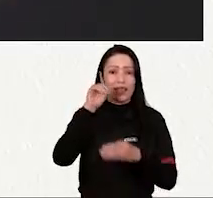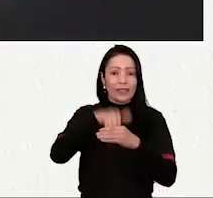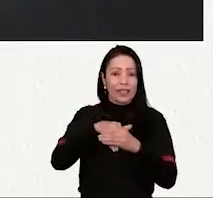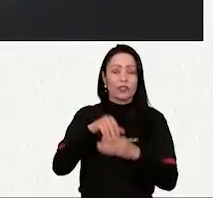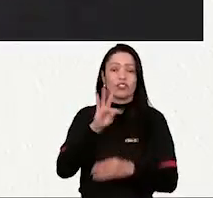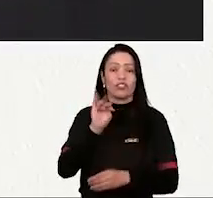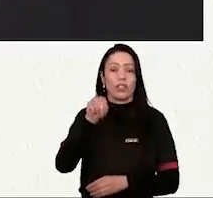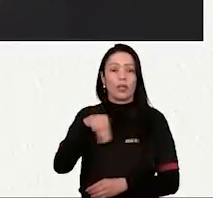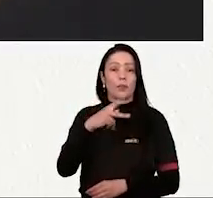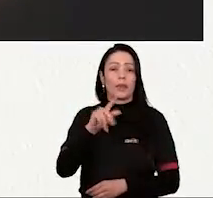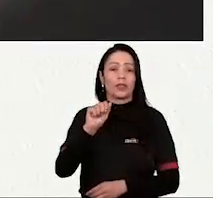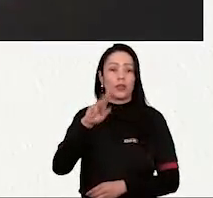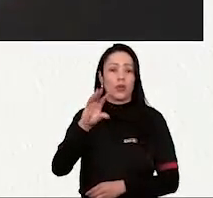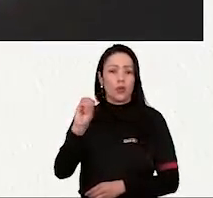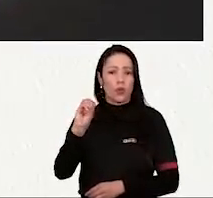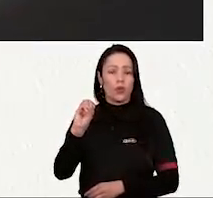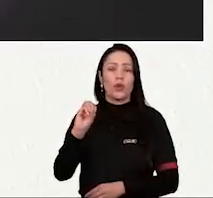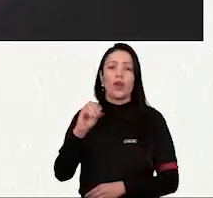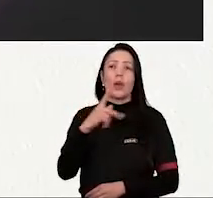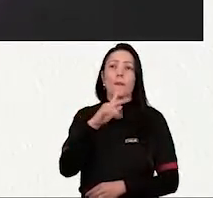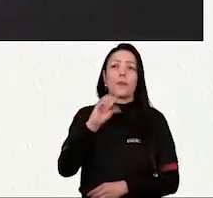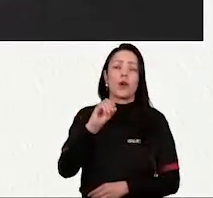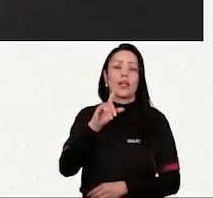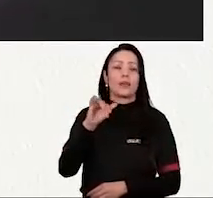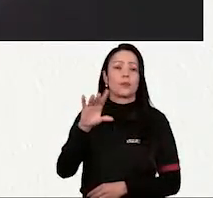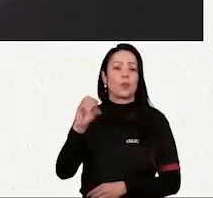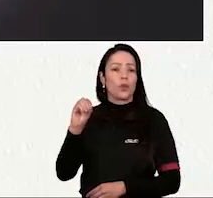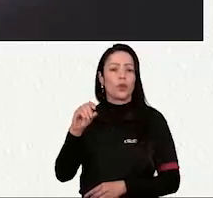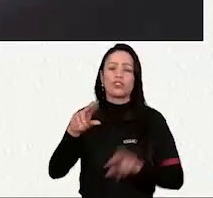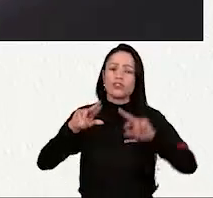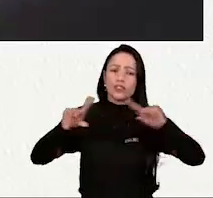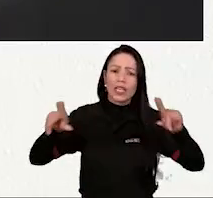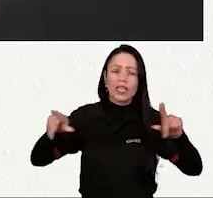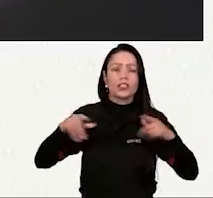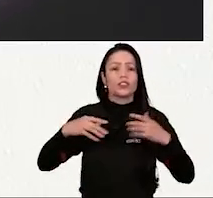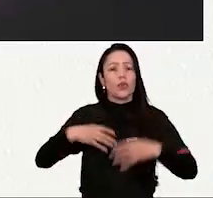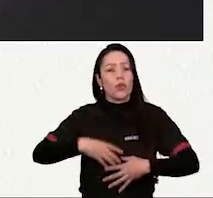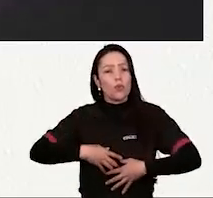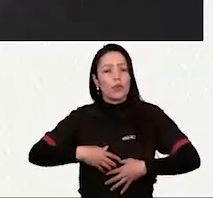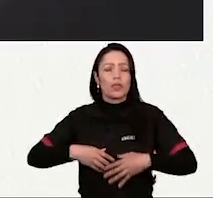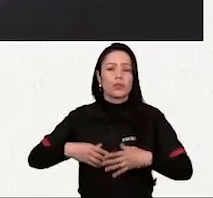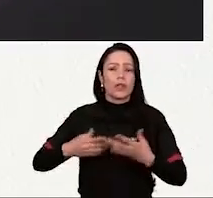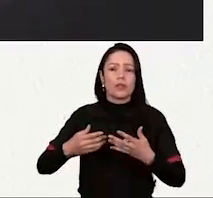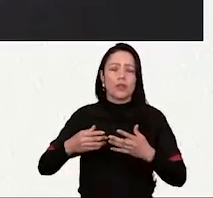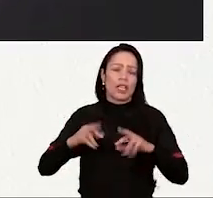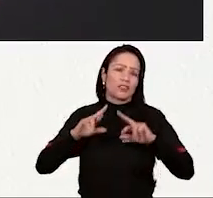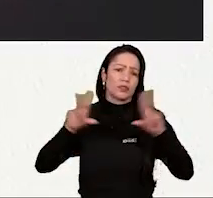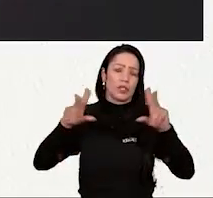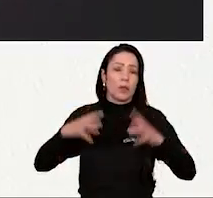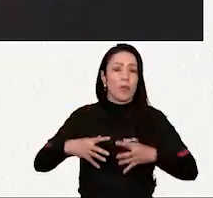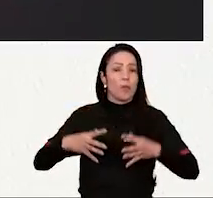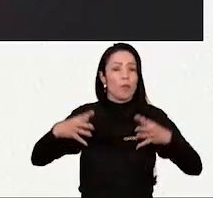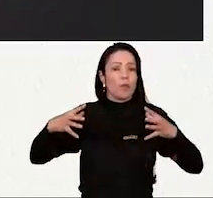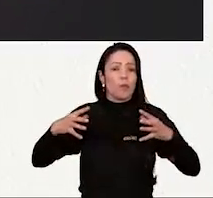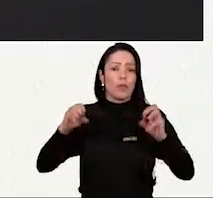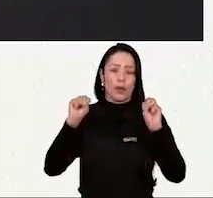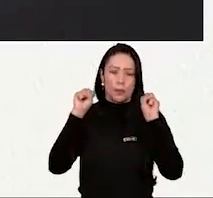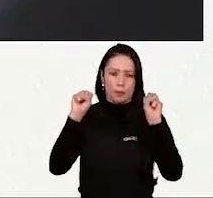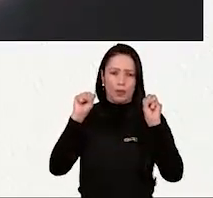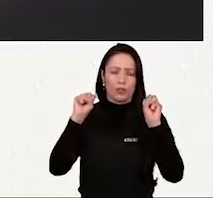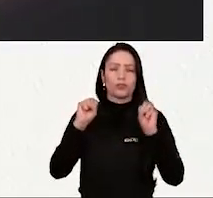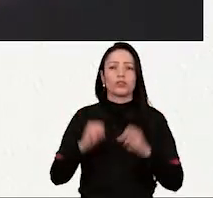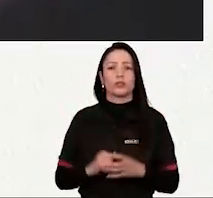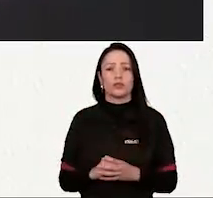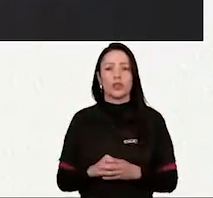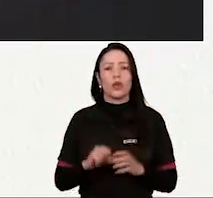Quando a gente fala de pólipo de intestino, de estômago e outros pólipos, simplesmente pode ser um aumento de volume que pode ser uma